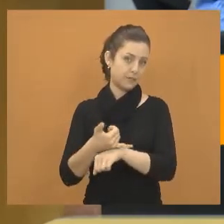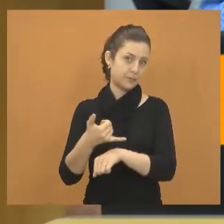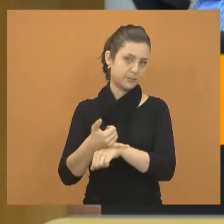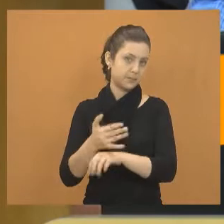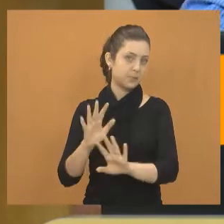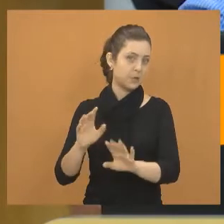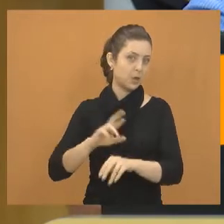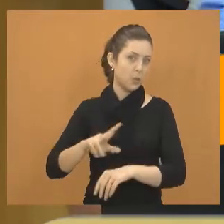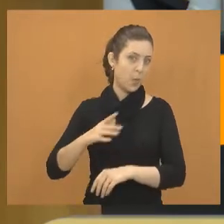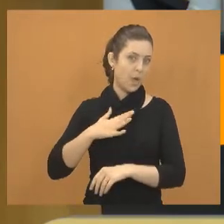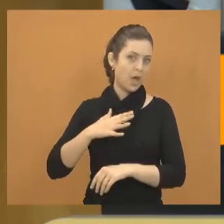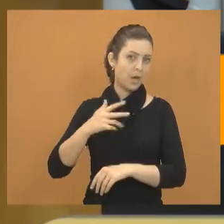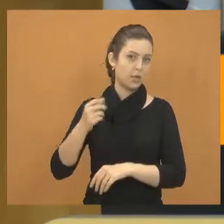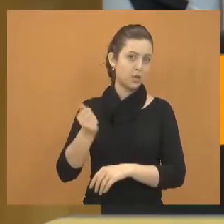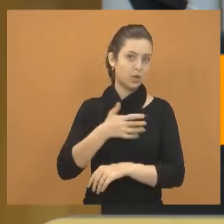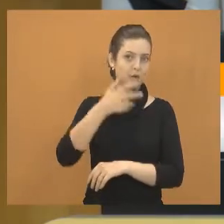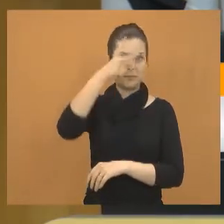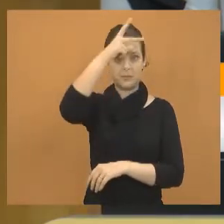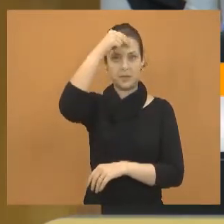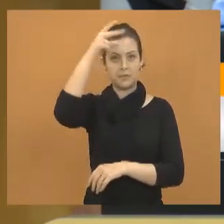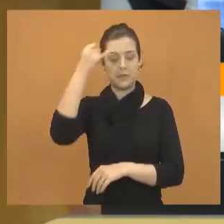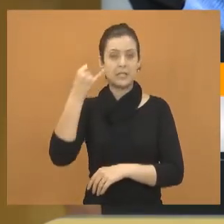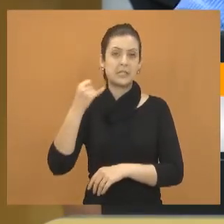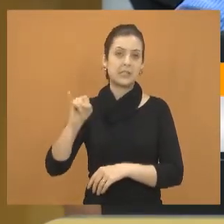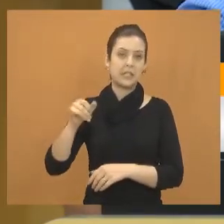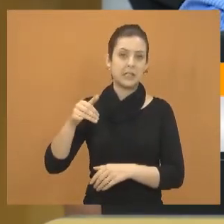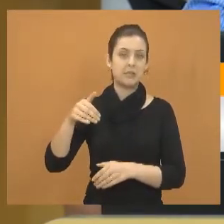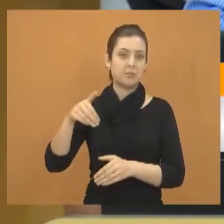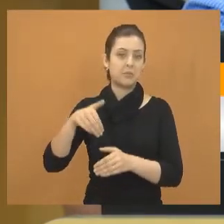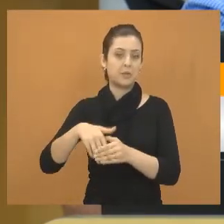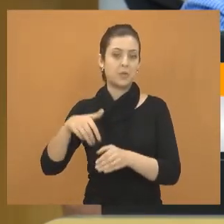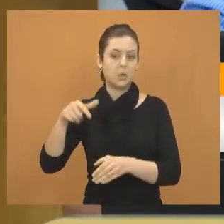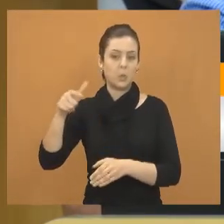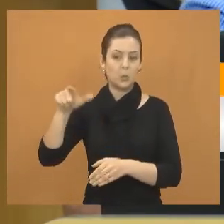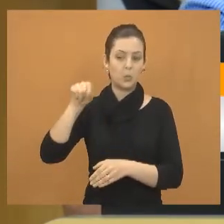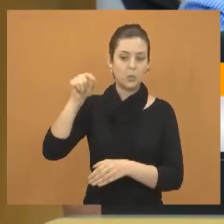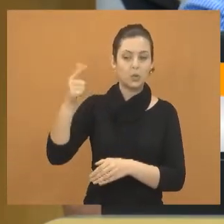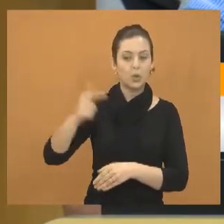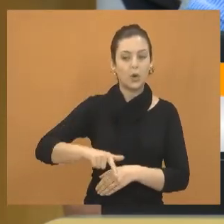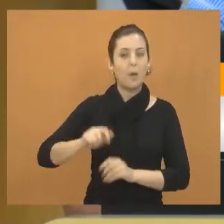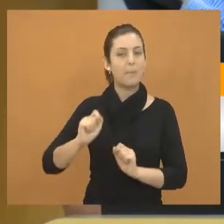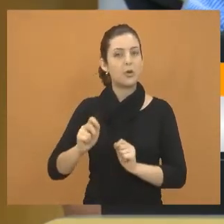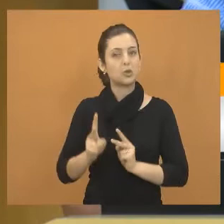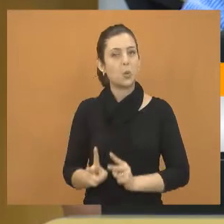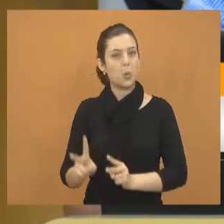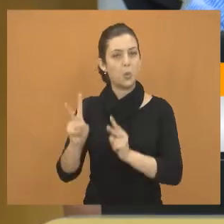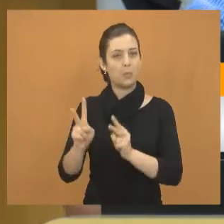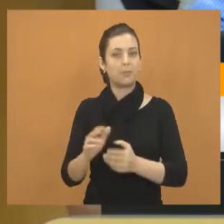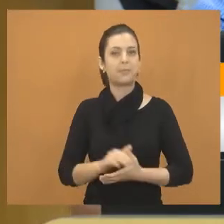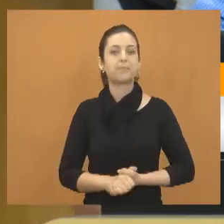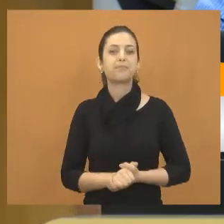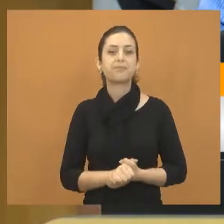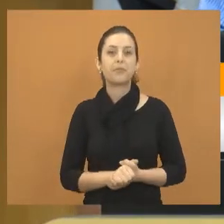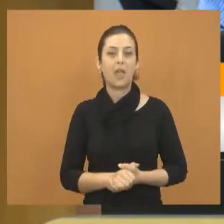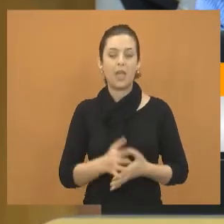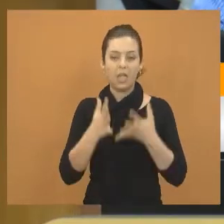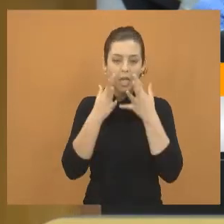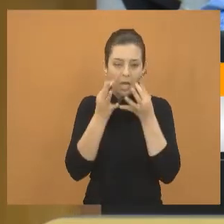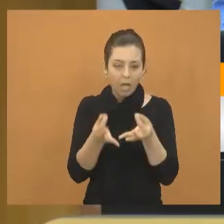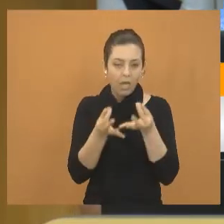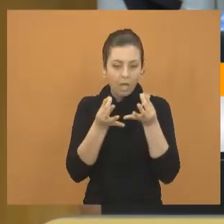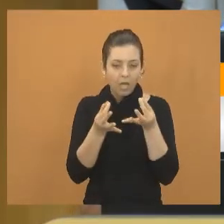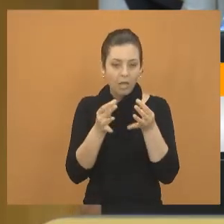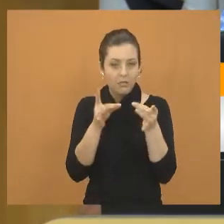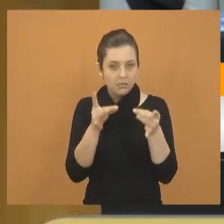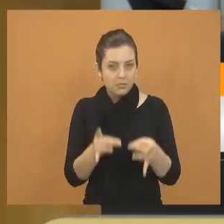não necessariamente ao novo prefeito. Se o prefeito for reeleito, então ele poderá dar continuidade. Então, eu trago isso aqui, mas eu não vou me ater muito